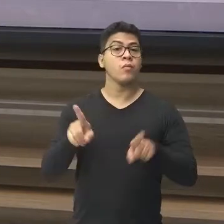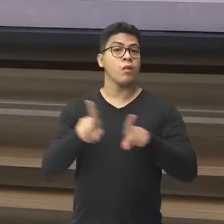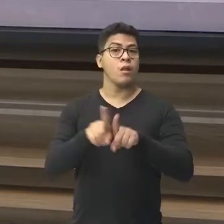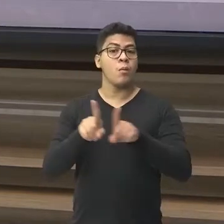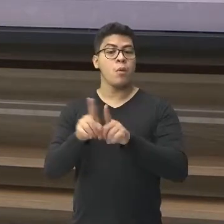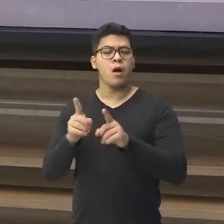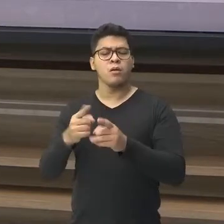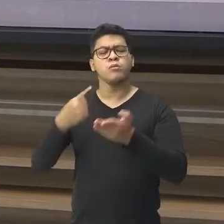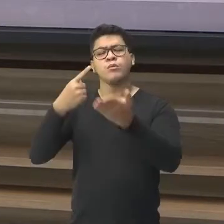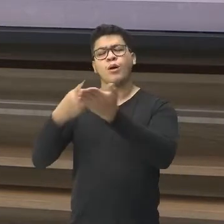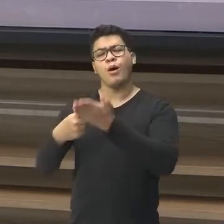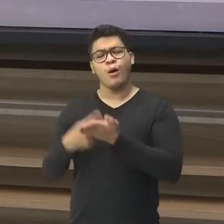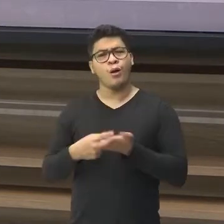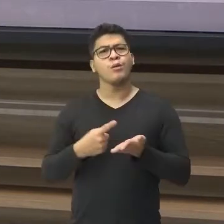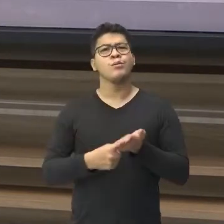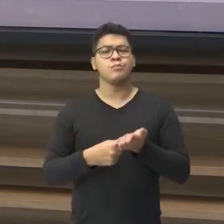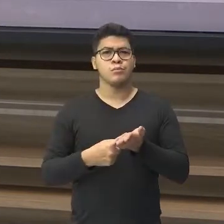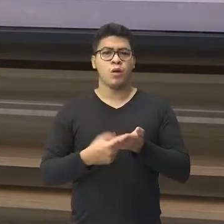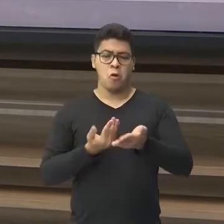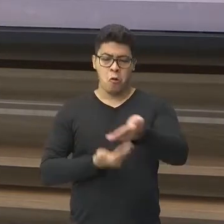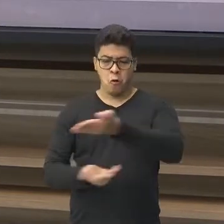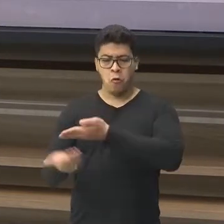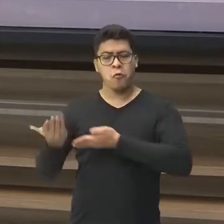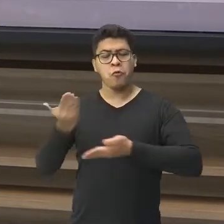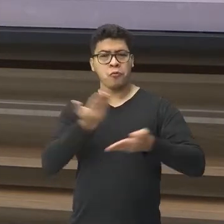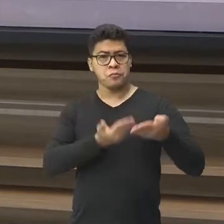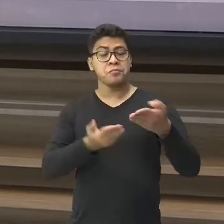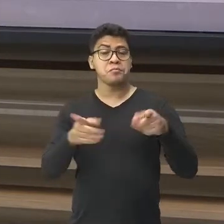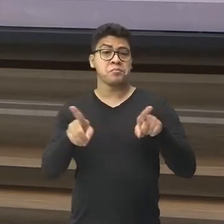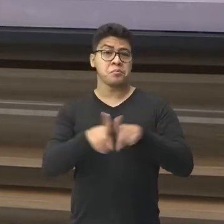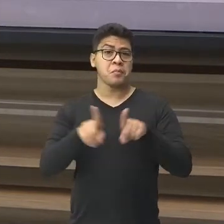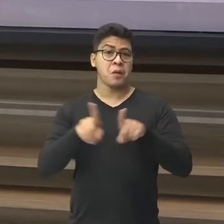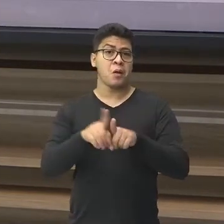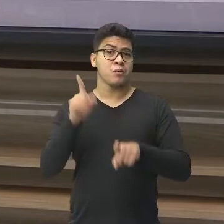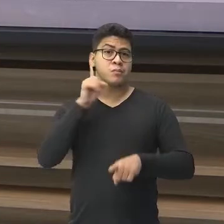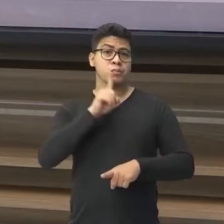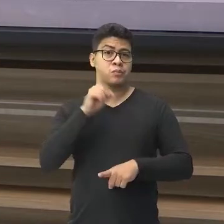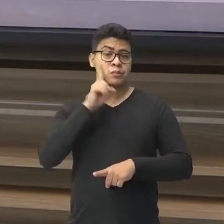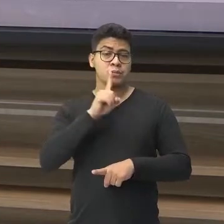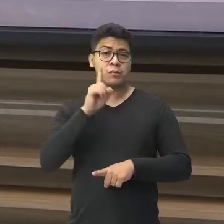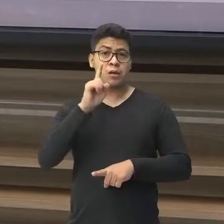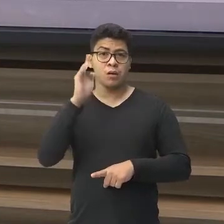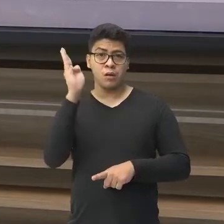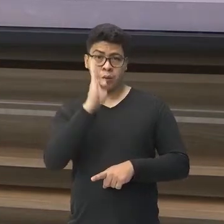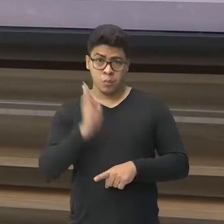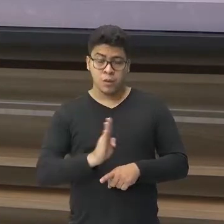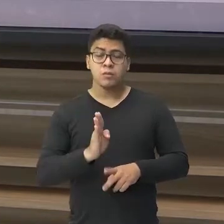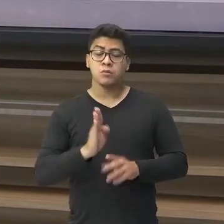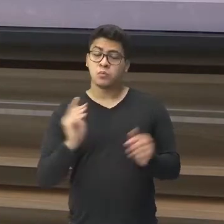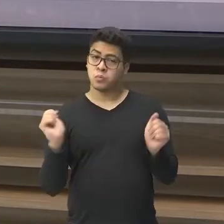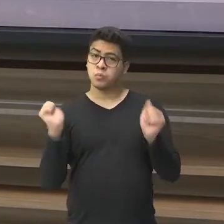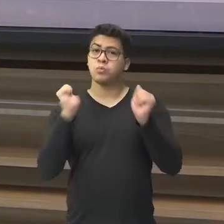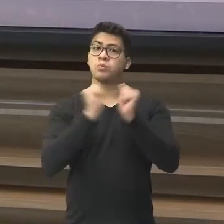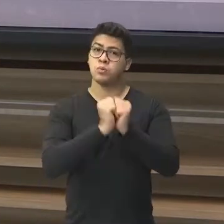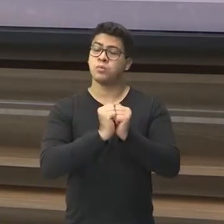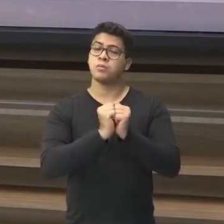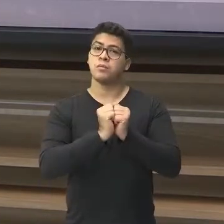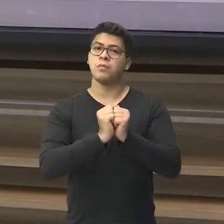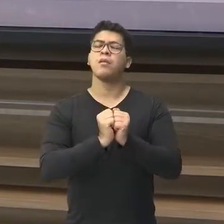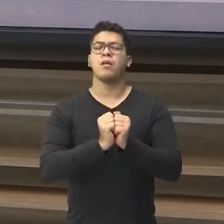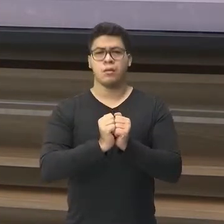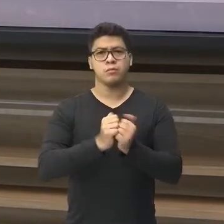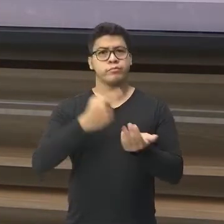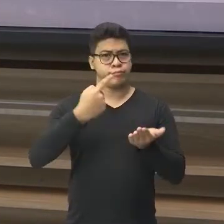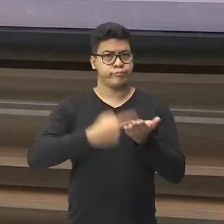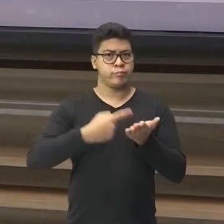Mundial foi negociada diretamente com os Estados Unidos, né? E isso vai ter aí consequências importantes